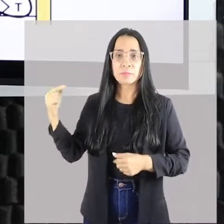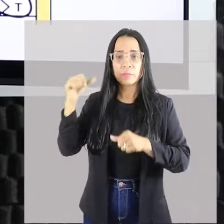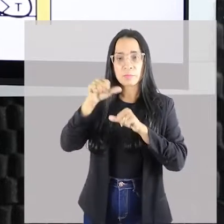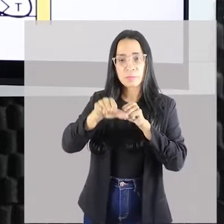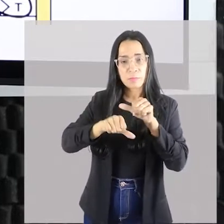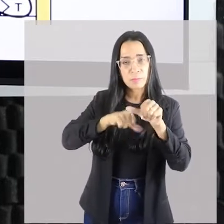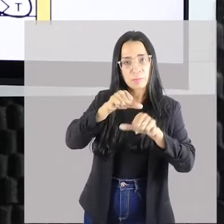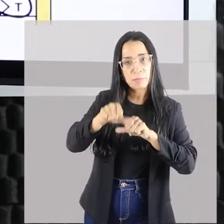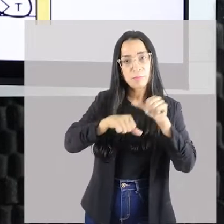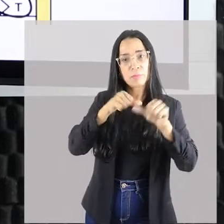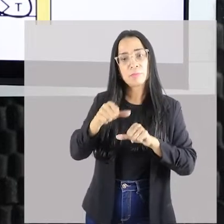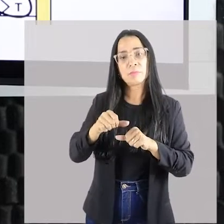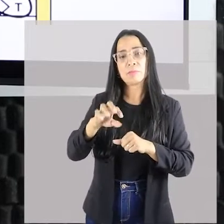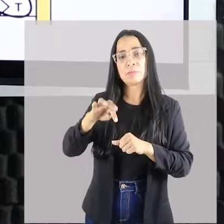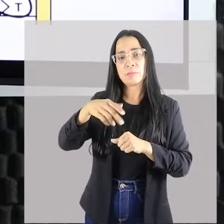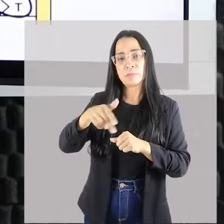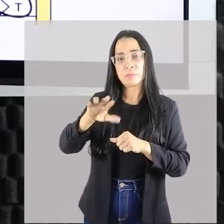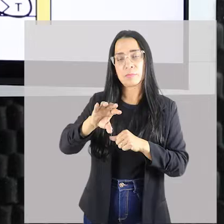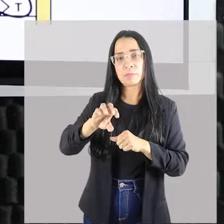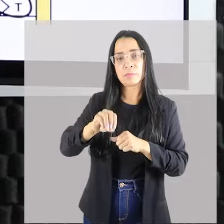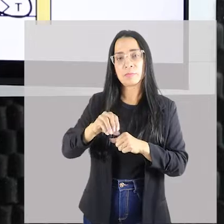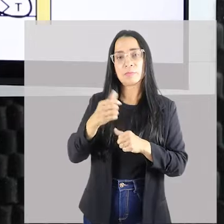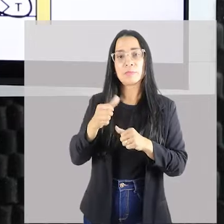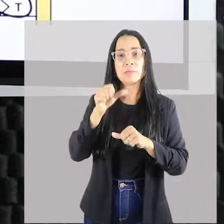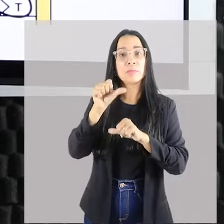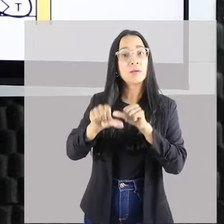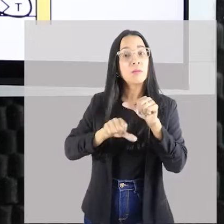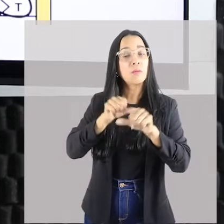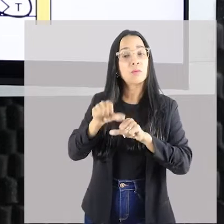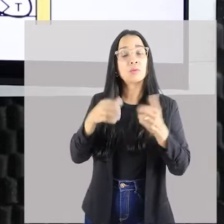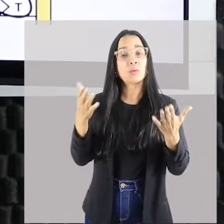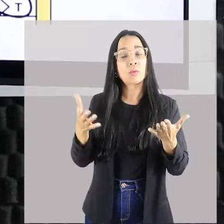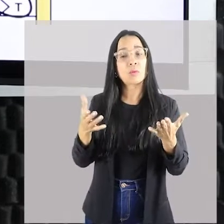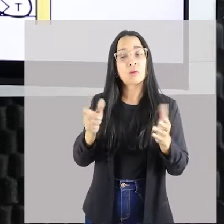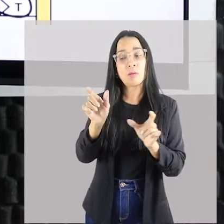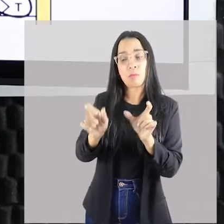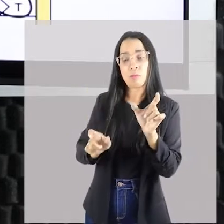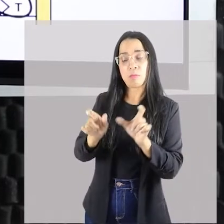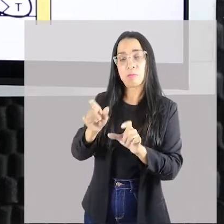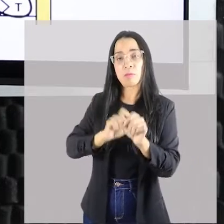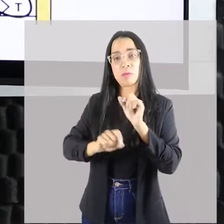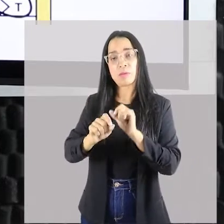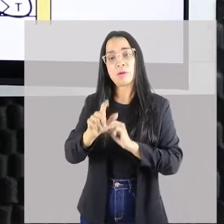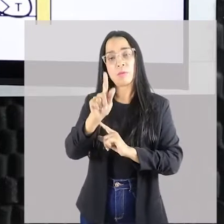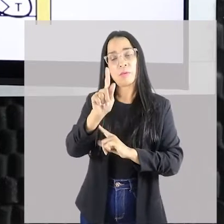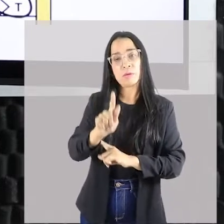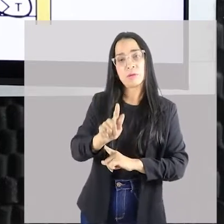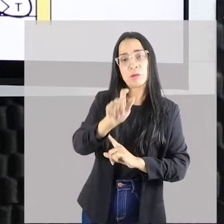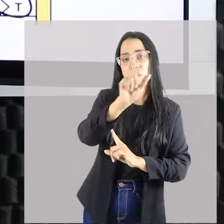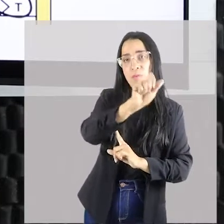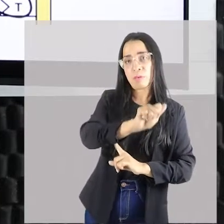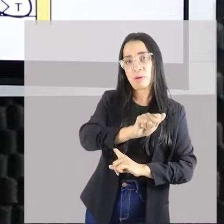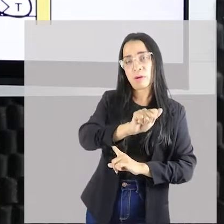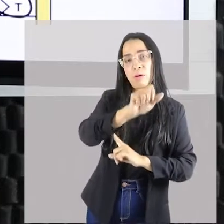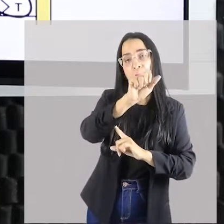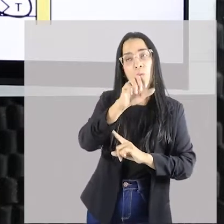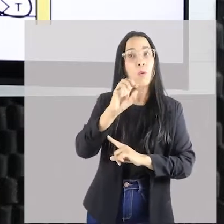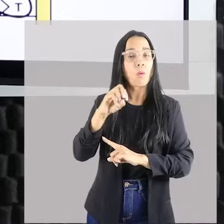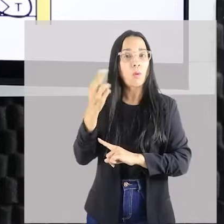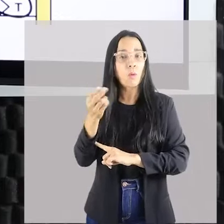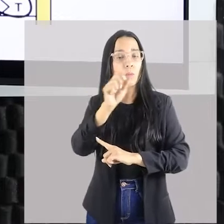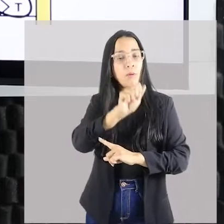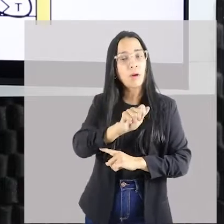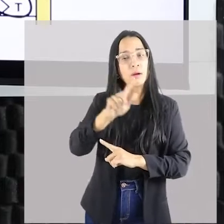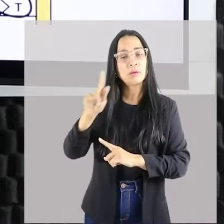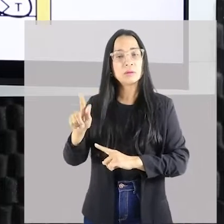por transição é quando a gente troca aí entre si. Então, uma G por uma A ou uma A por uma